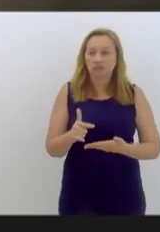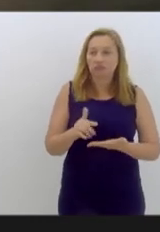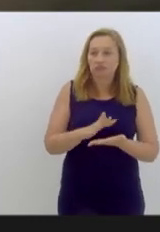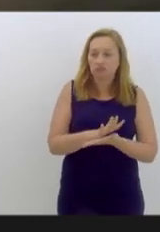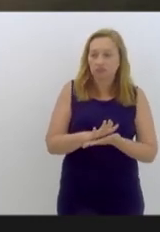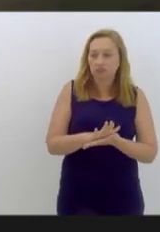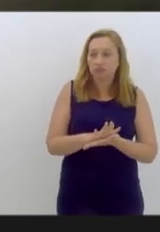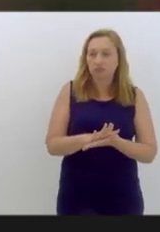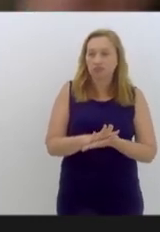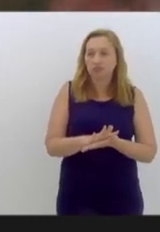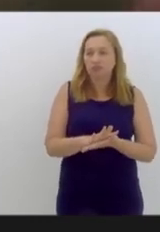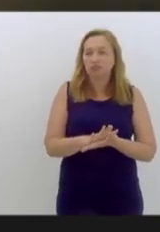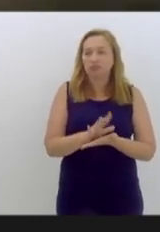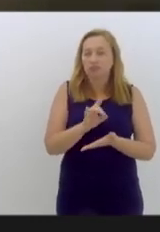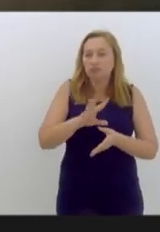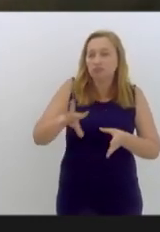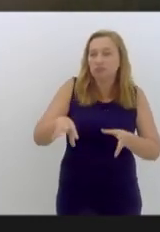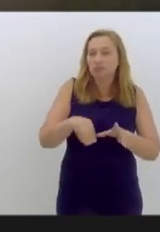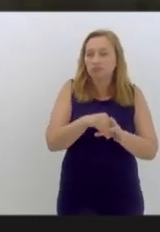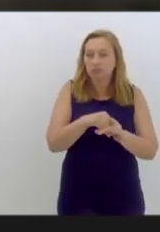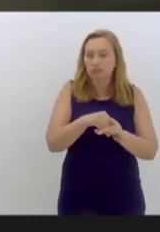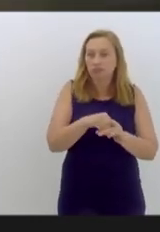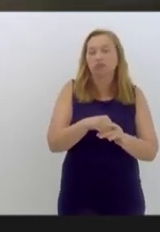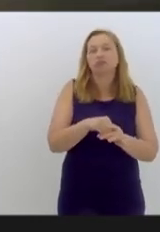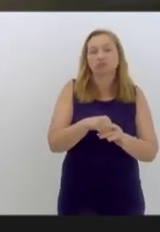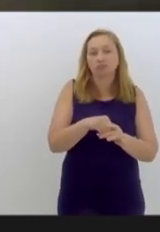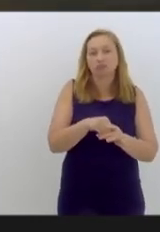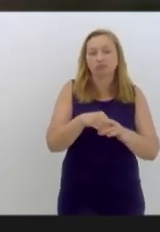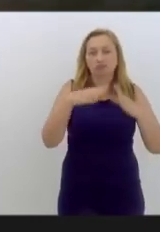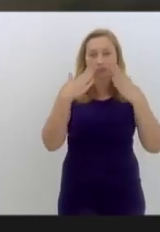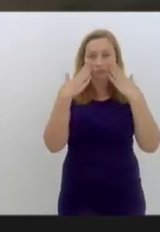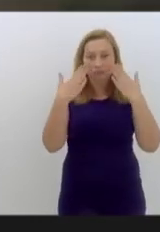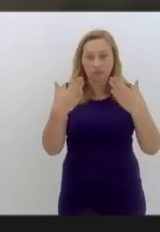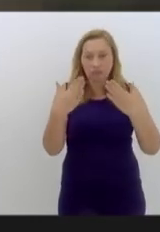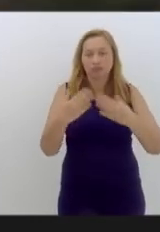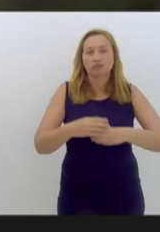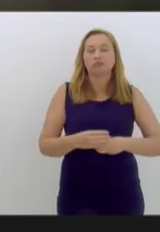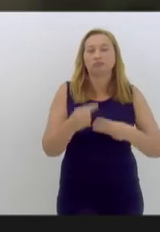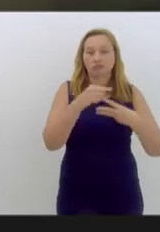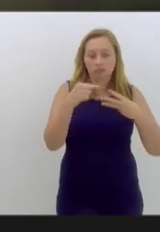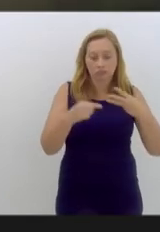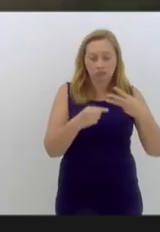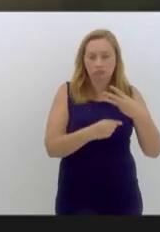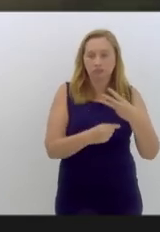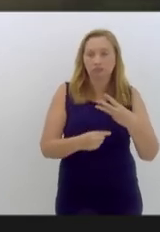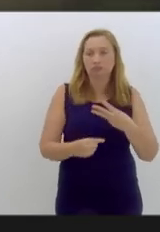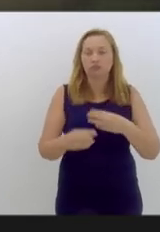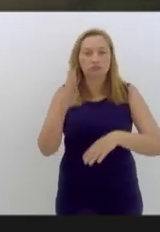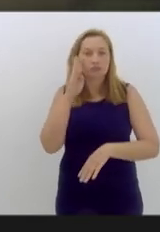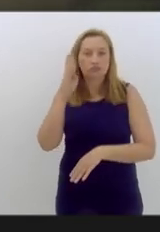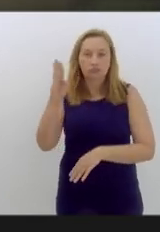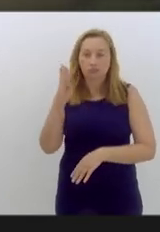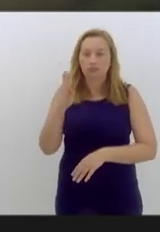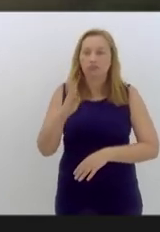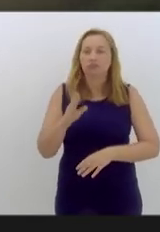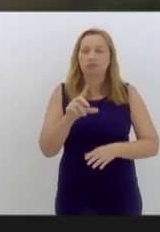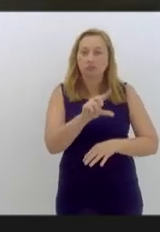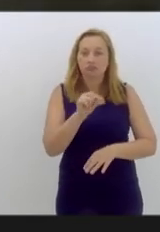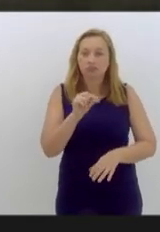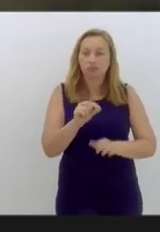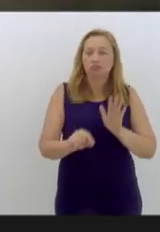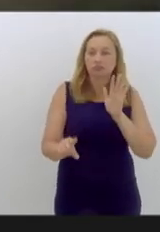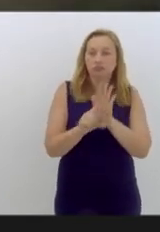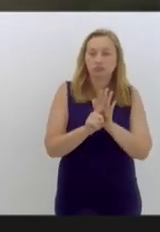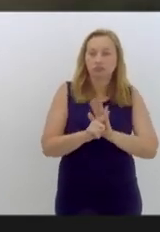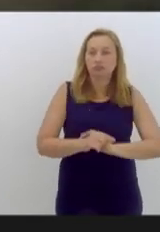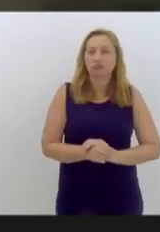único requisito era completar, os municípios apresentaram os três índices, os três fatores lá definidos pela lei,